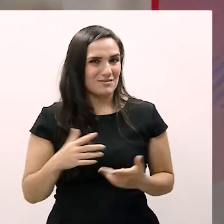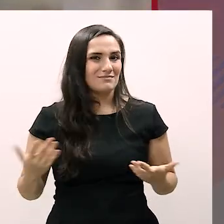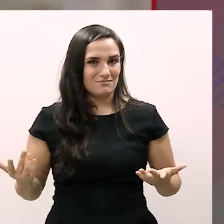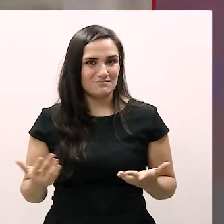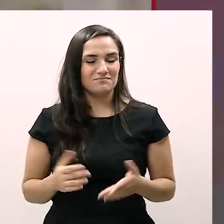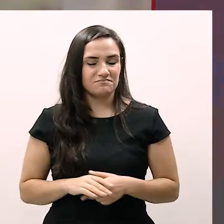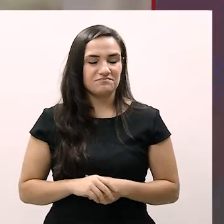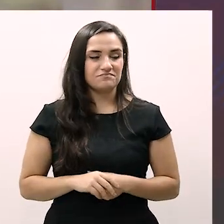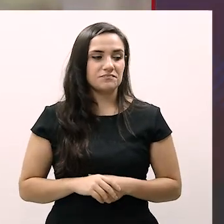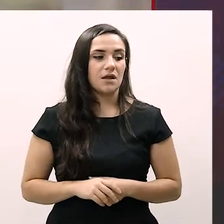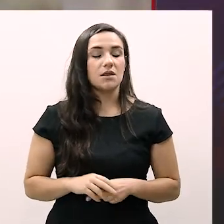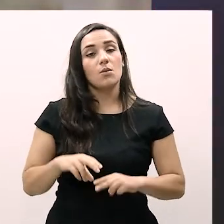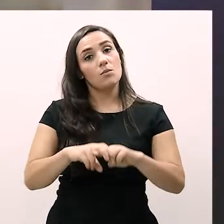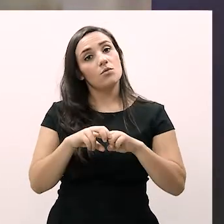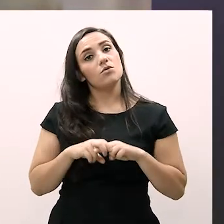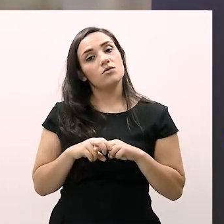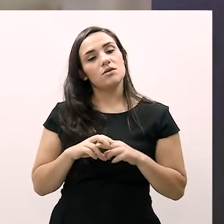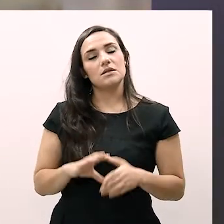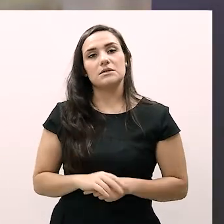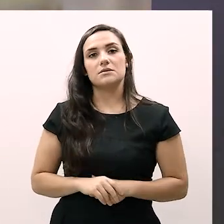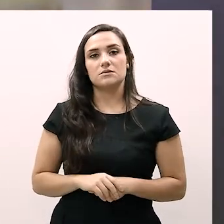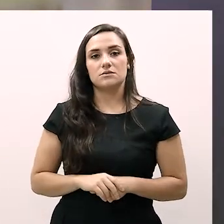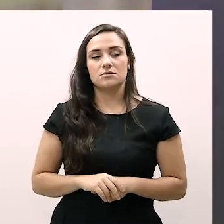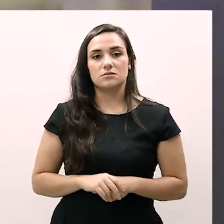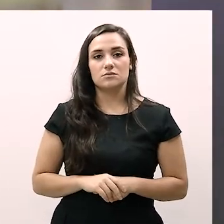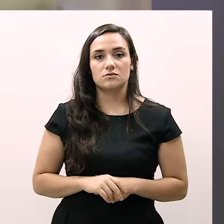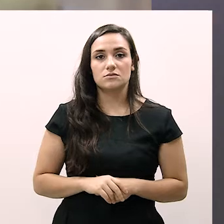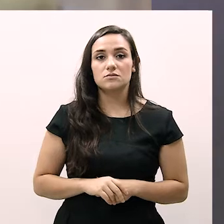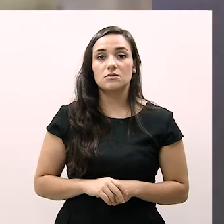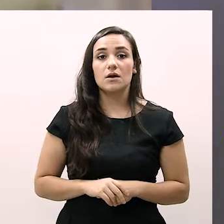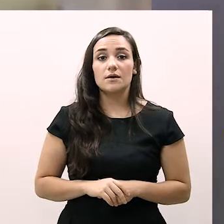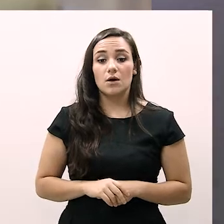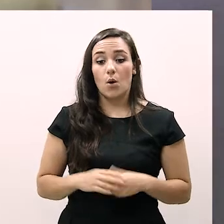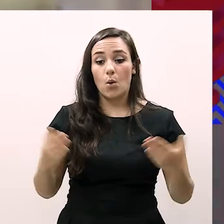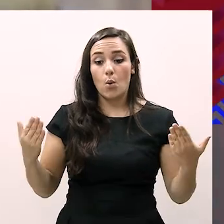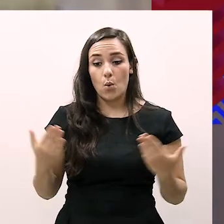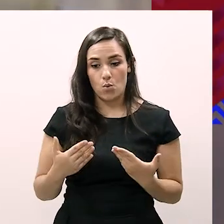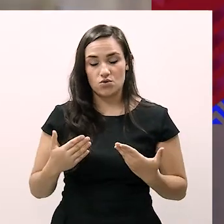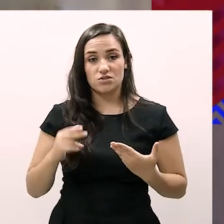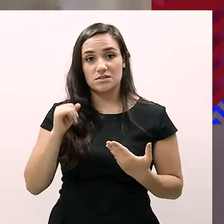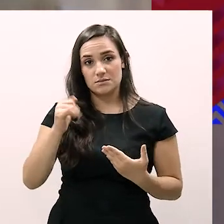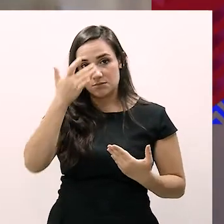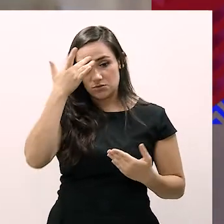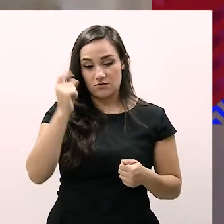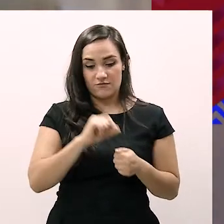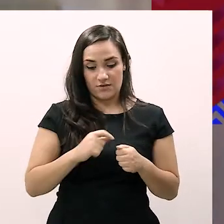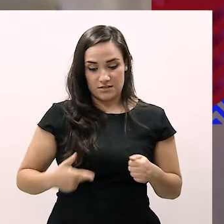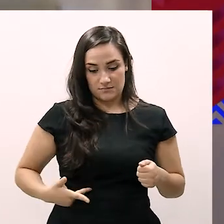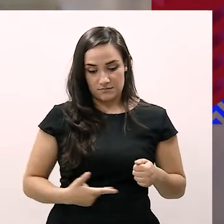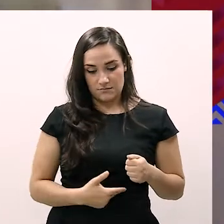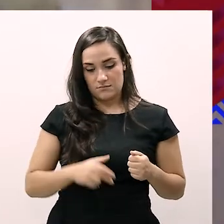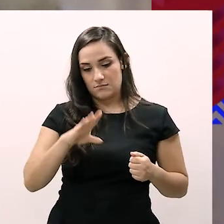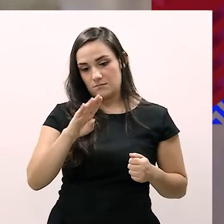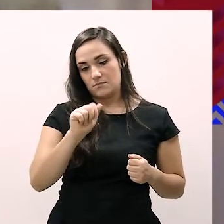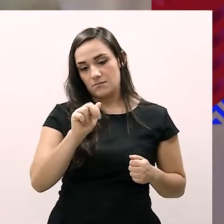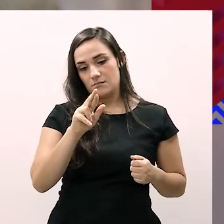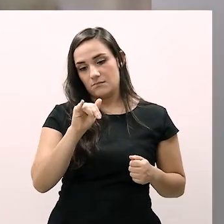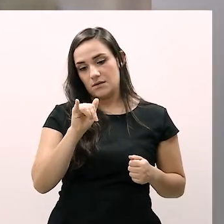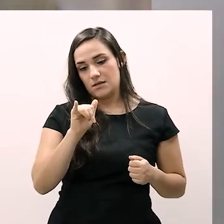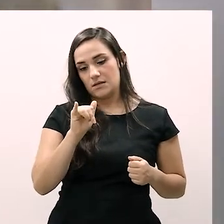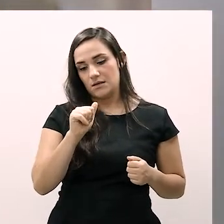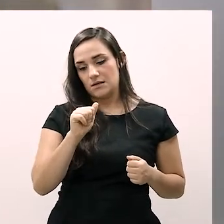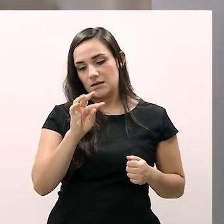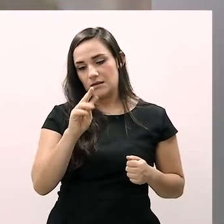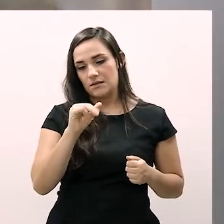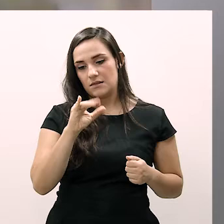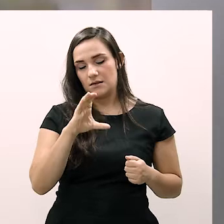só a título de curiosidade, a estadia hospitalar média hoje numa cirurgia bariátrica é